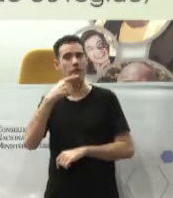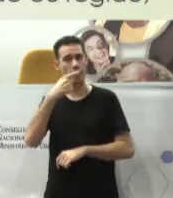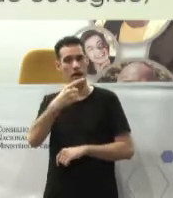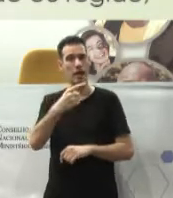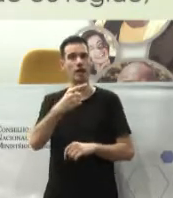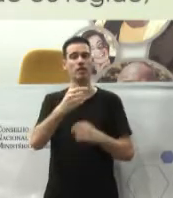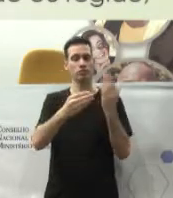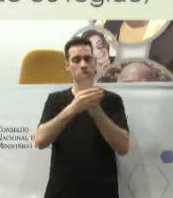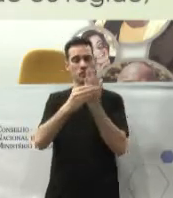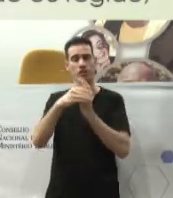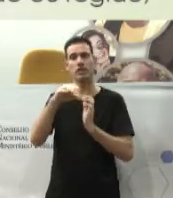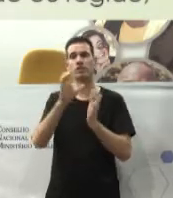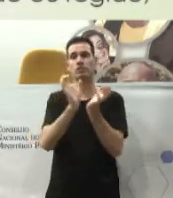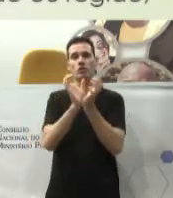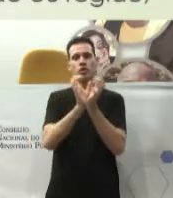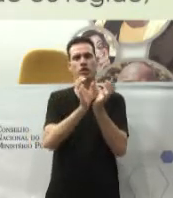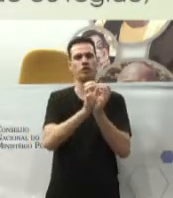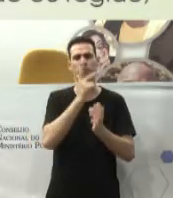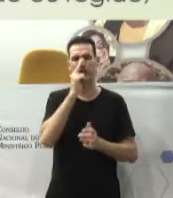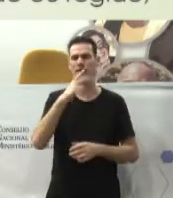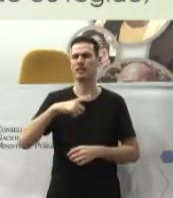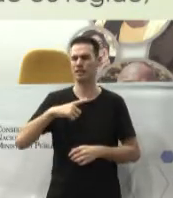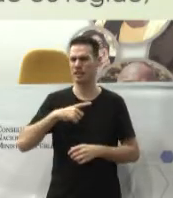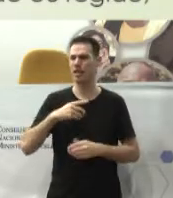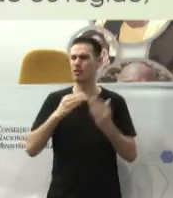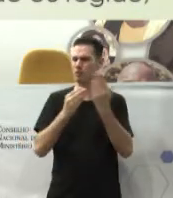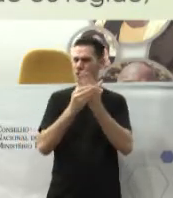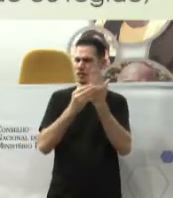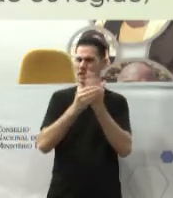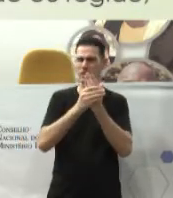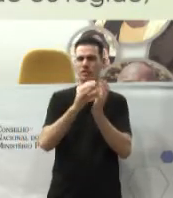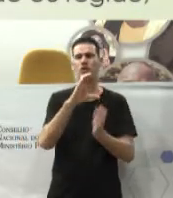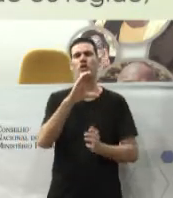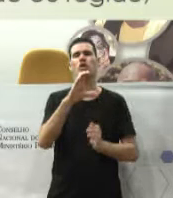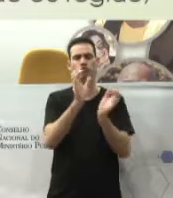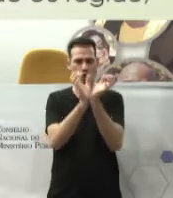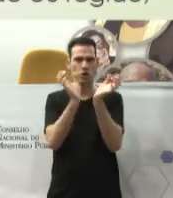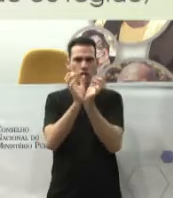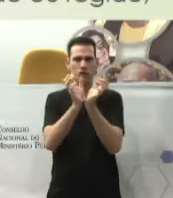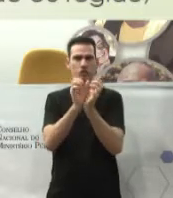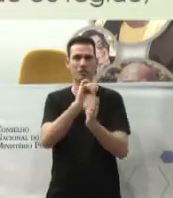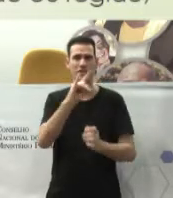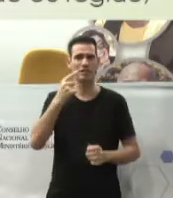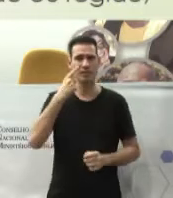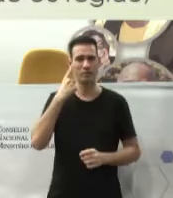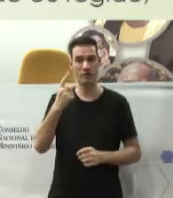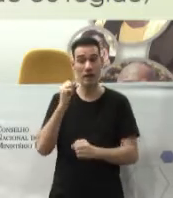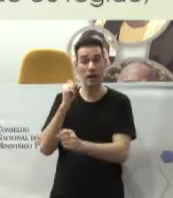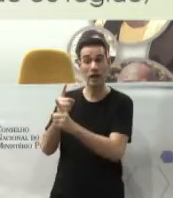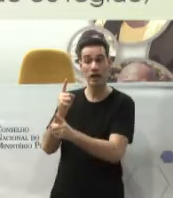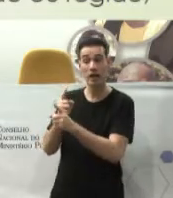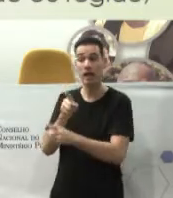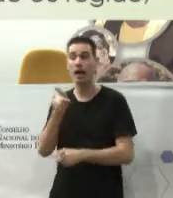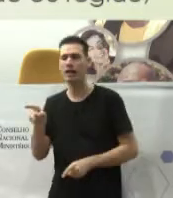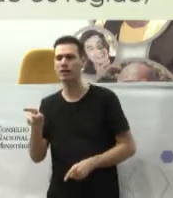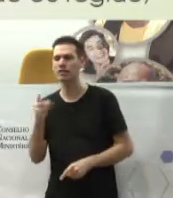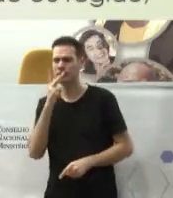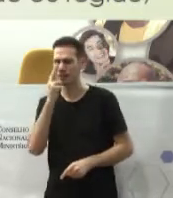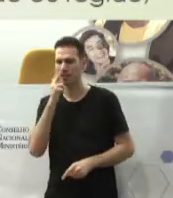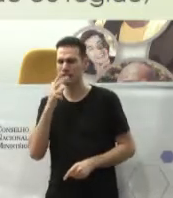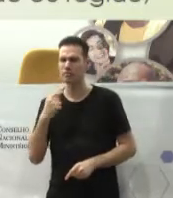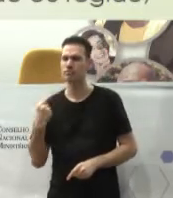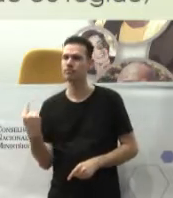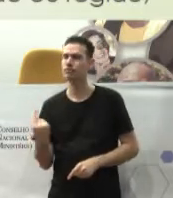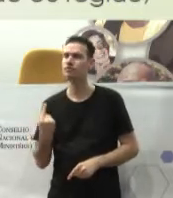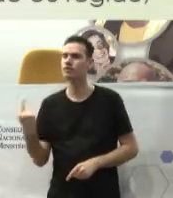coletivas, porque diz que há uma preferência pelo processo coletivo. Se vocês identificarem uma ação individual que tem um potencial